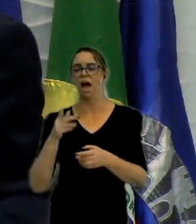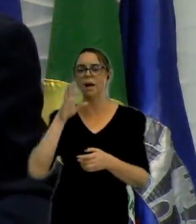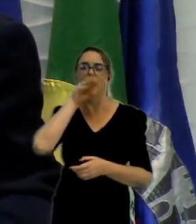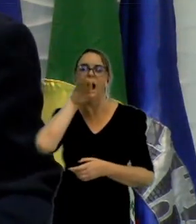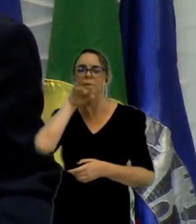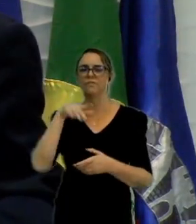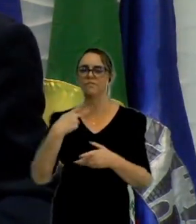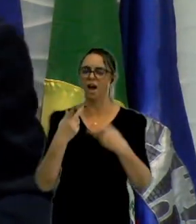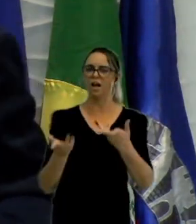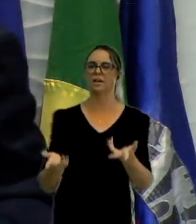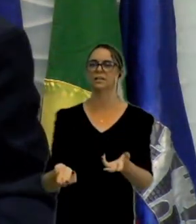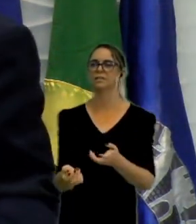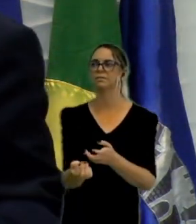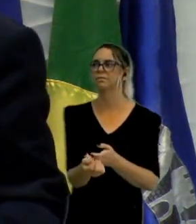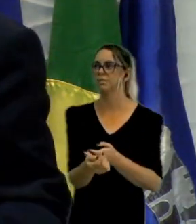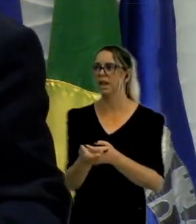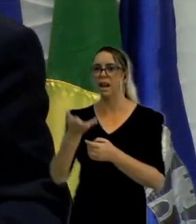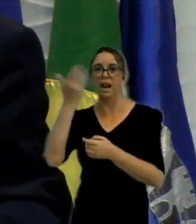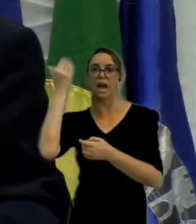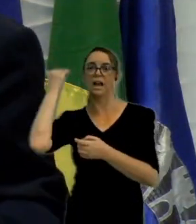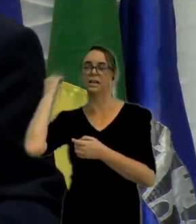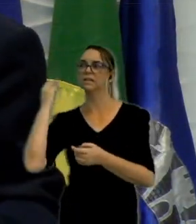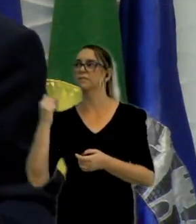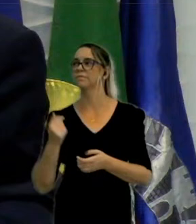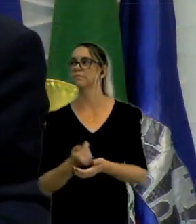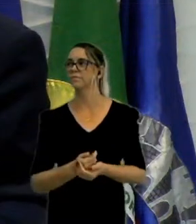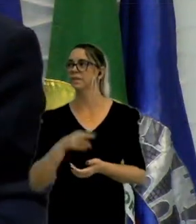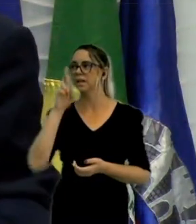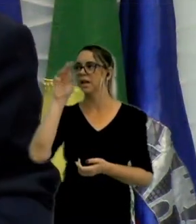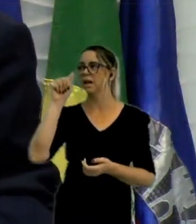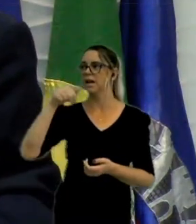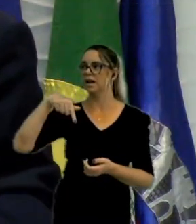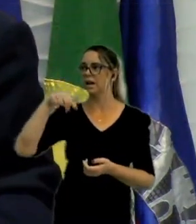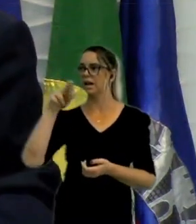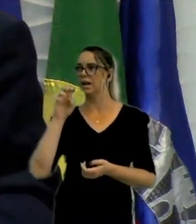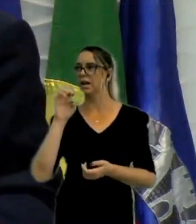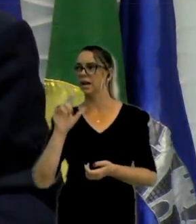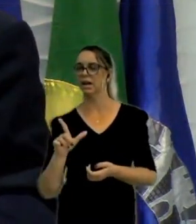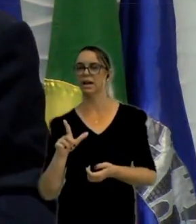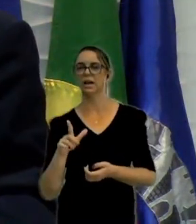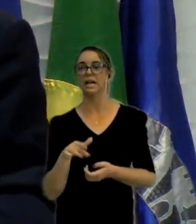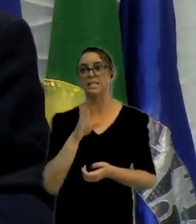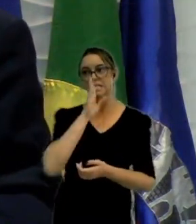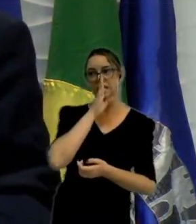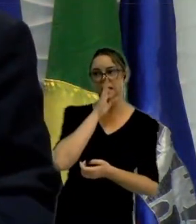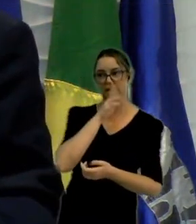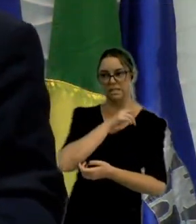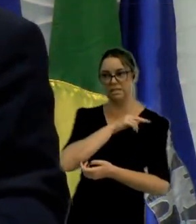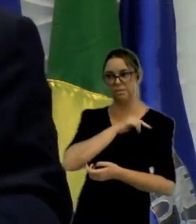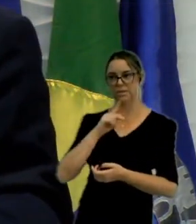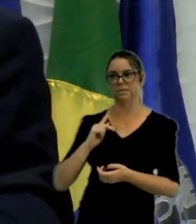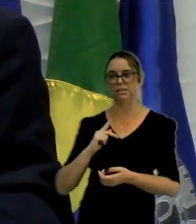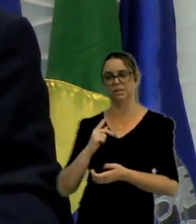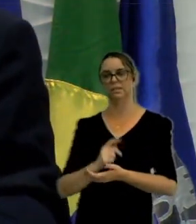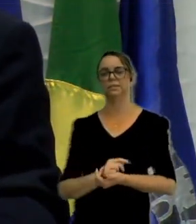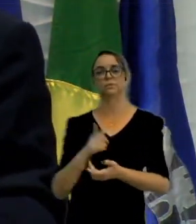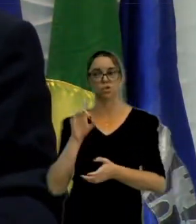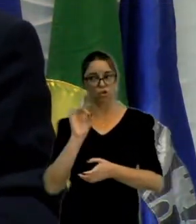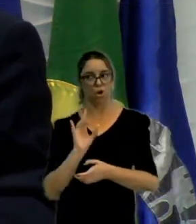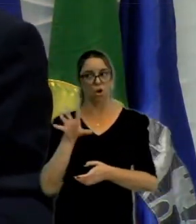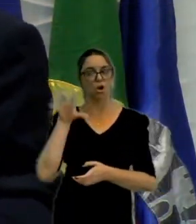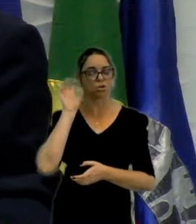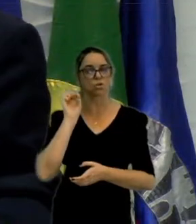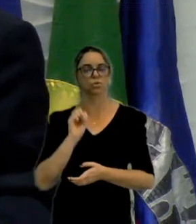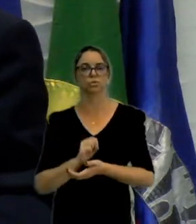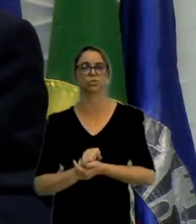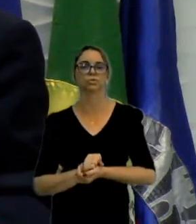presidente. Vá atrás. Continua sendo Raquel Lira que manda na Compensa. Silêncio, senhor presidente. Estou falando. Fique calado. Só escute.